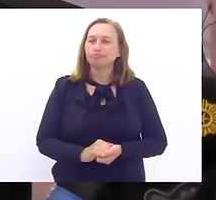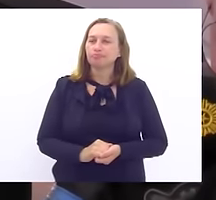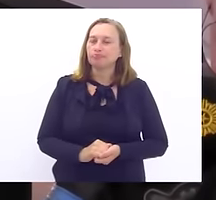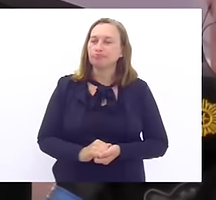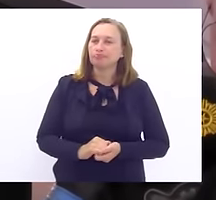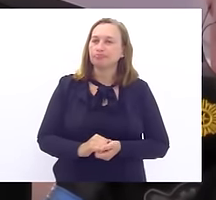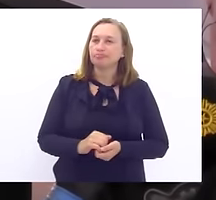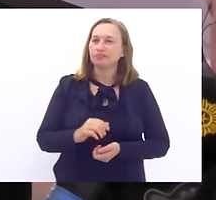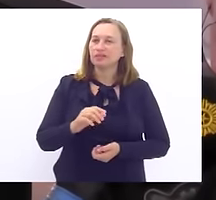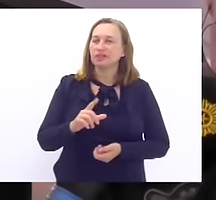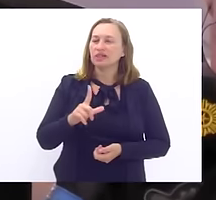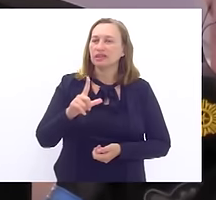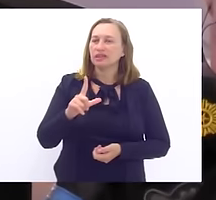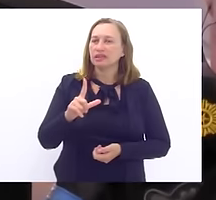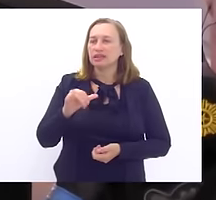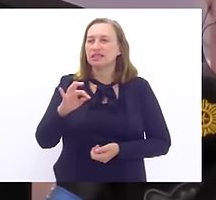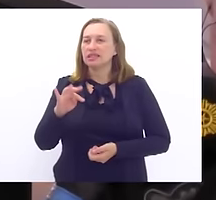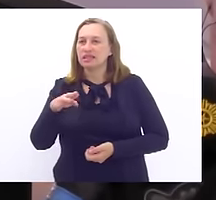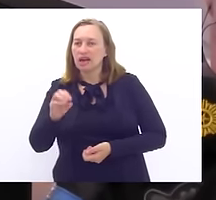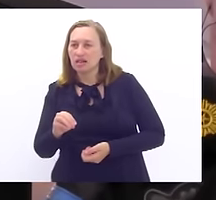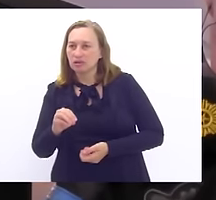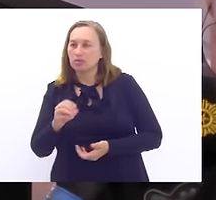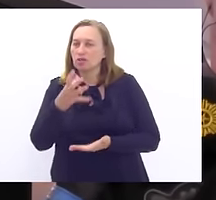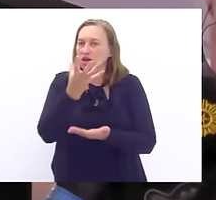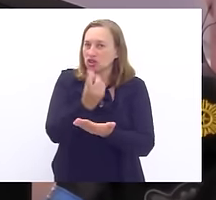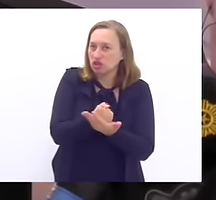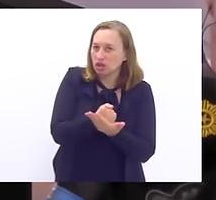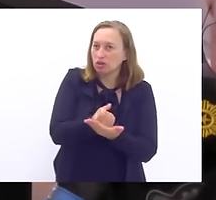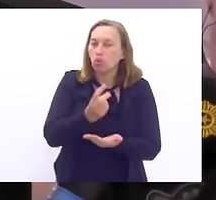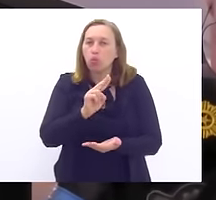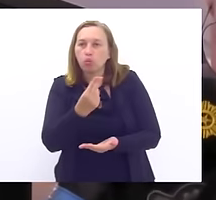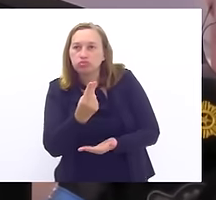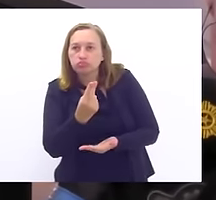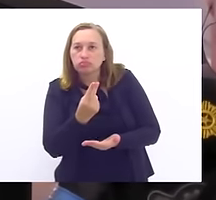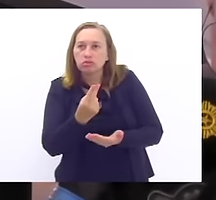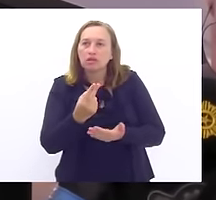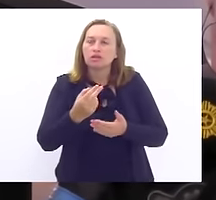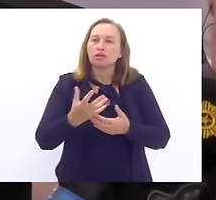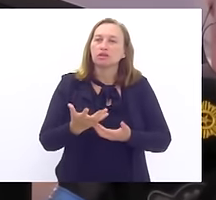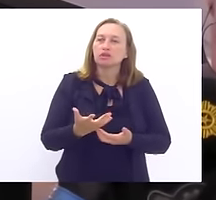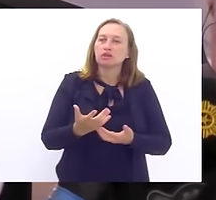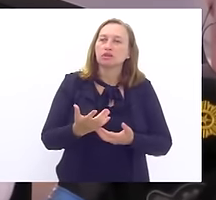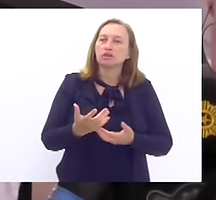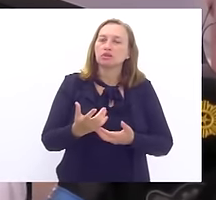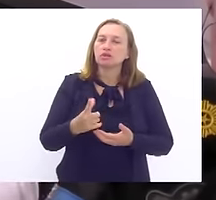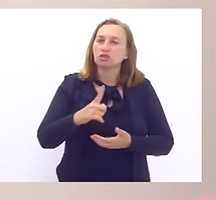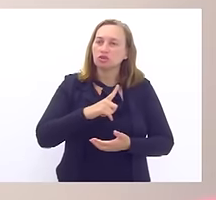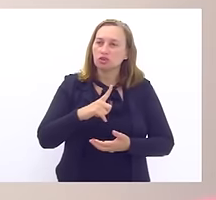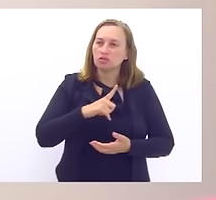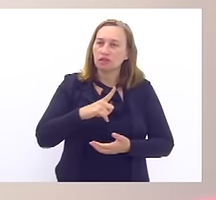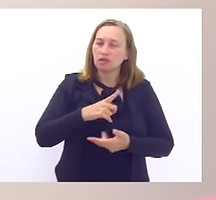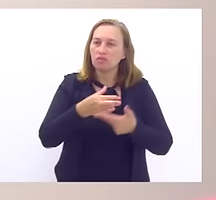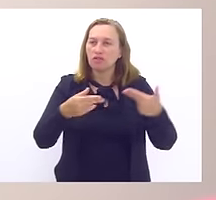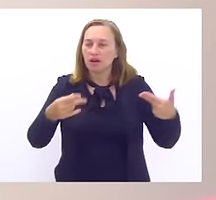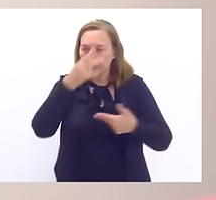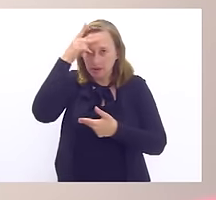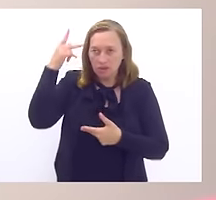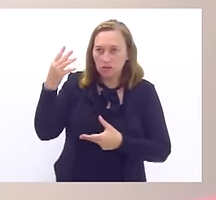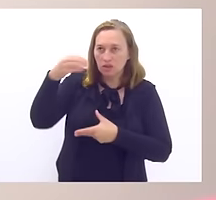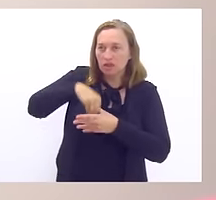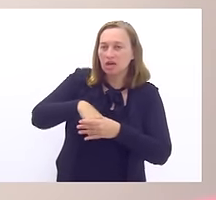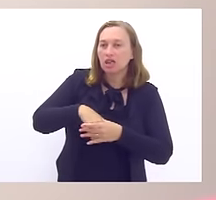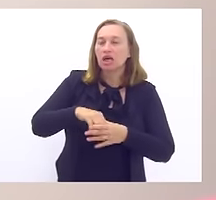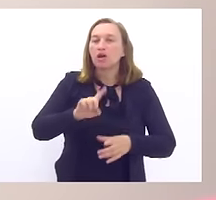licenciamento carvão está licenciado e registrado ou se ele estiver fazendo transporte de passageiros então não pagamento da